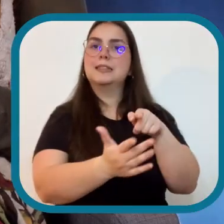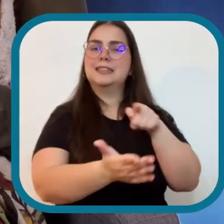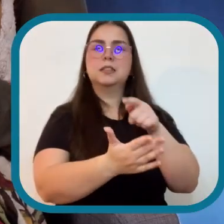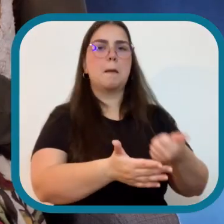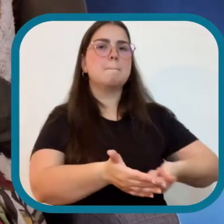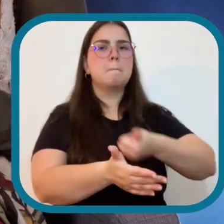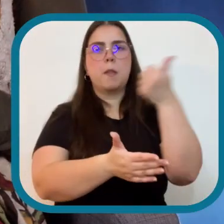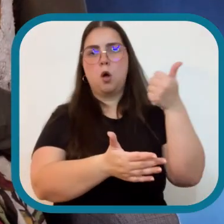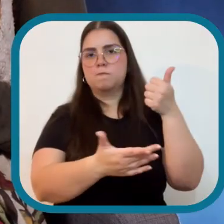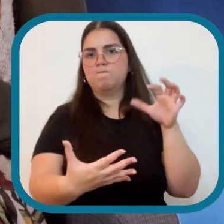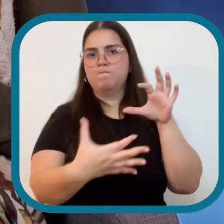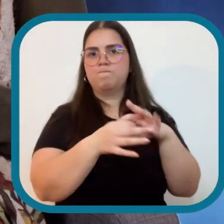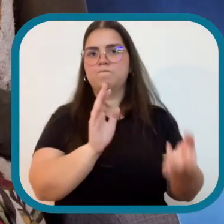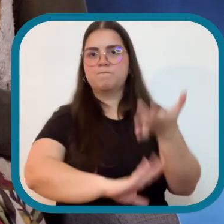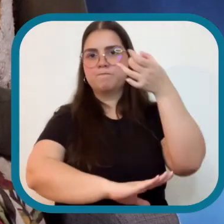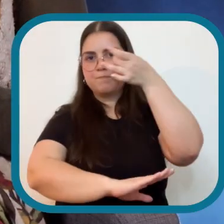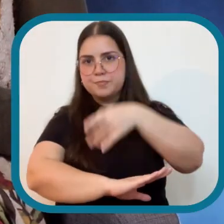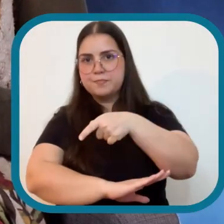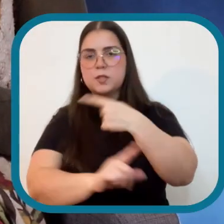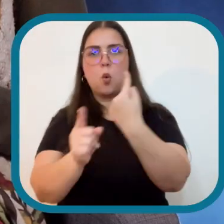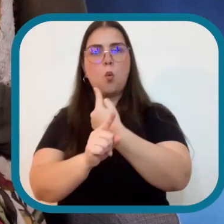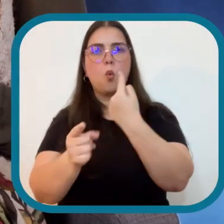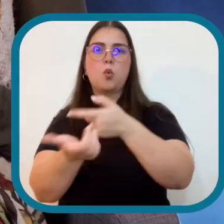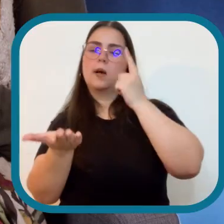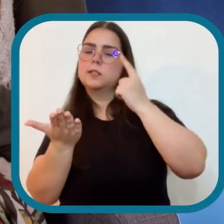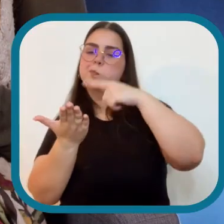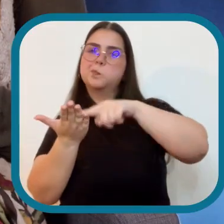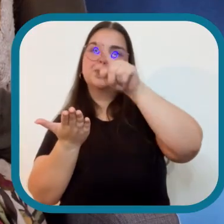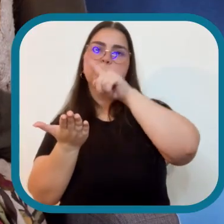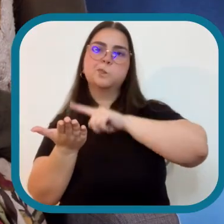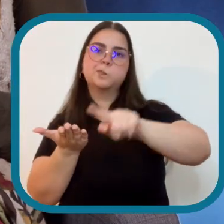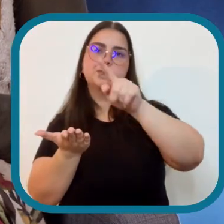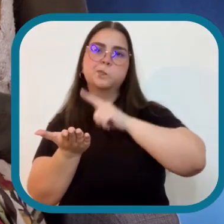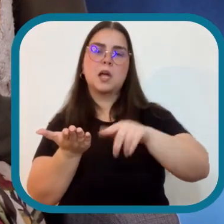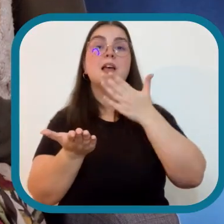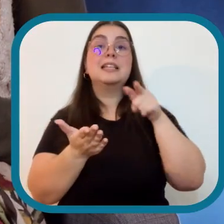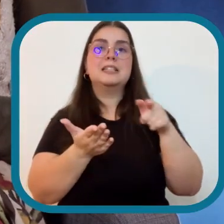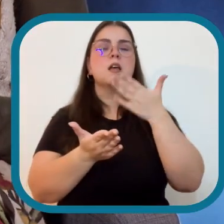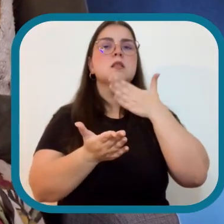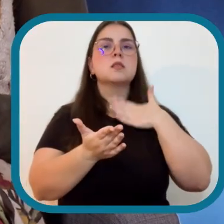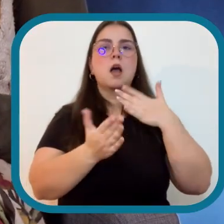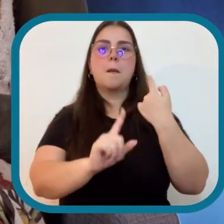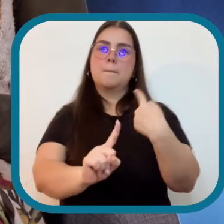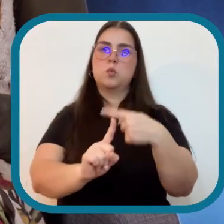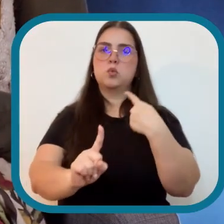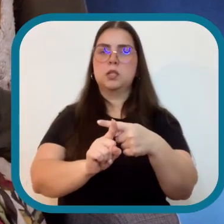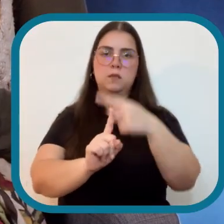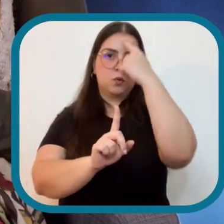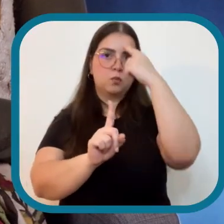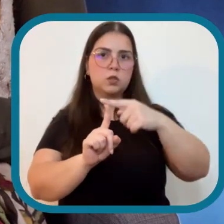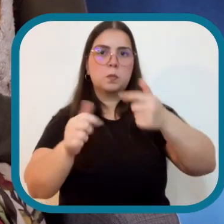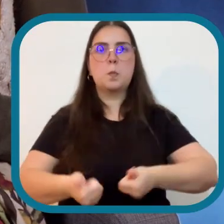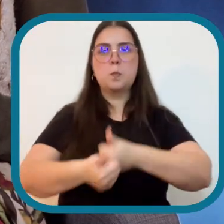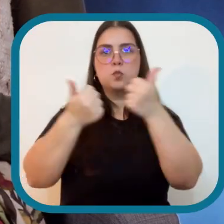muito mais eficaz no sentido de produzir esses efeitos benéficos, de